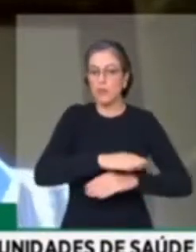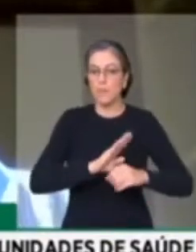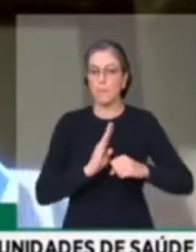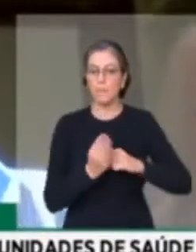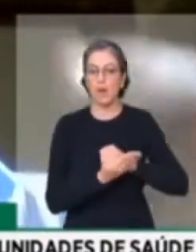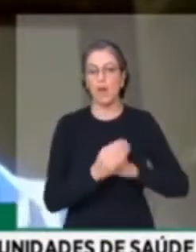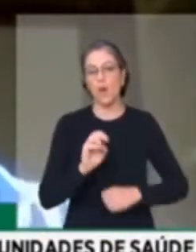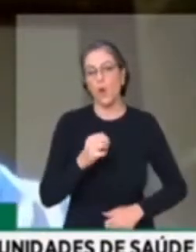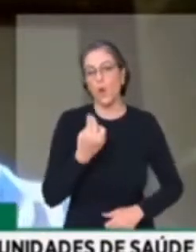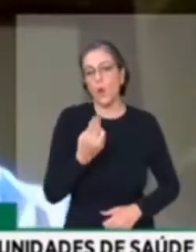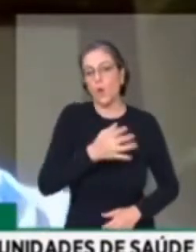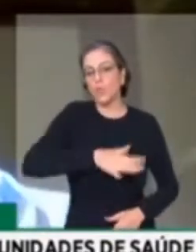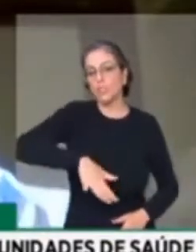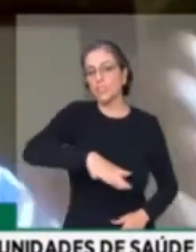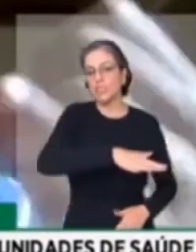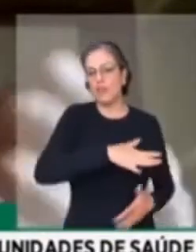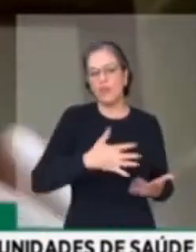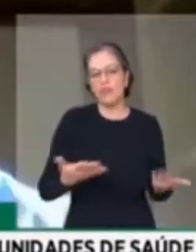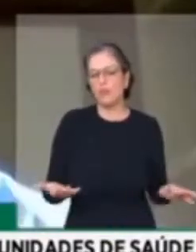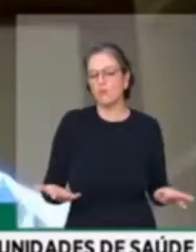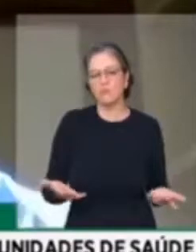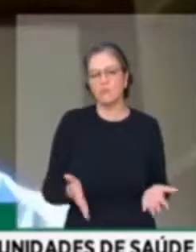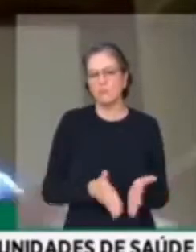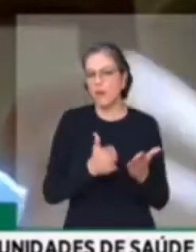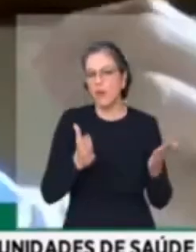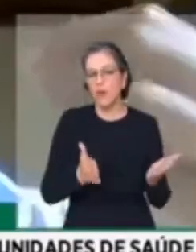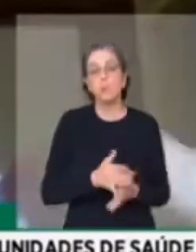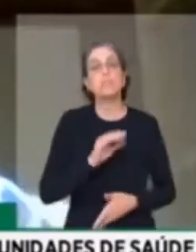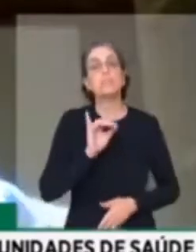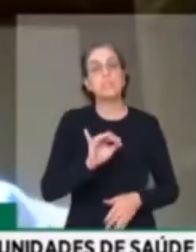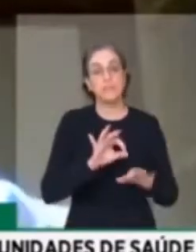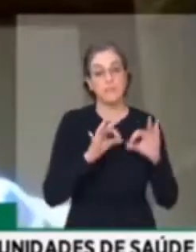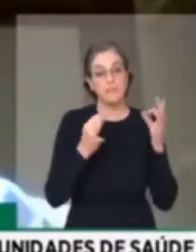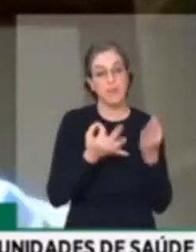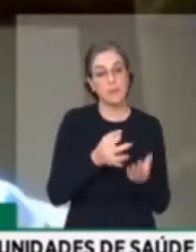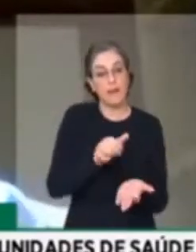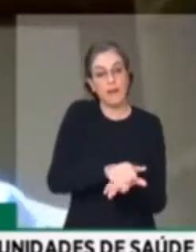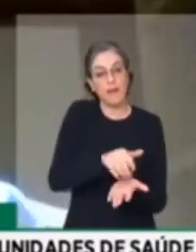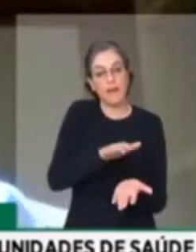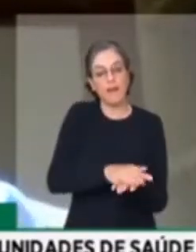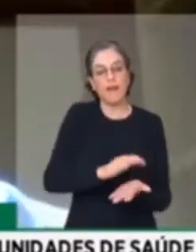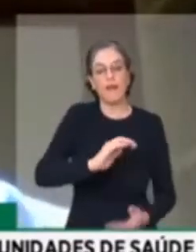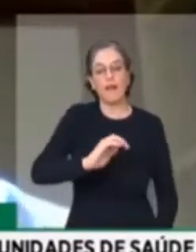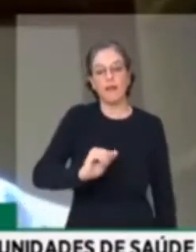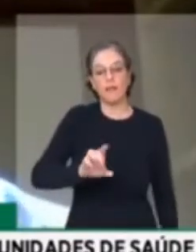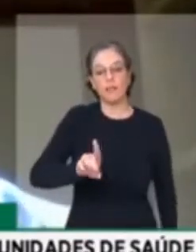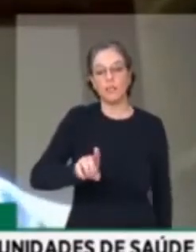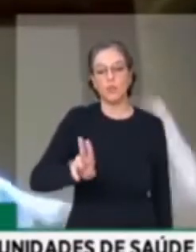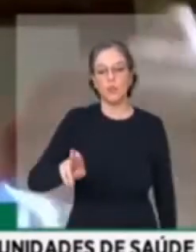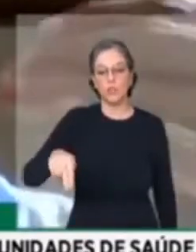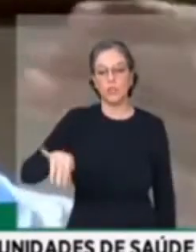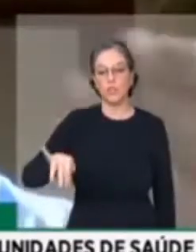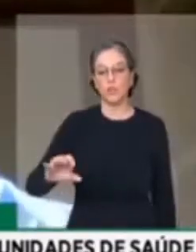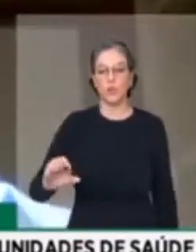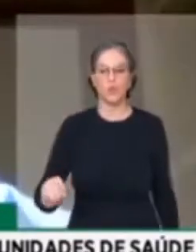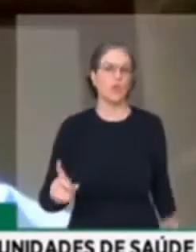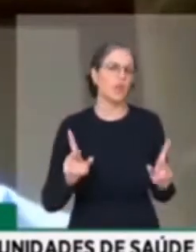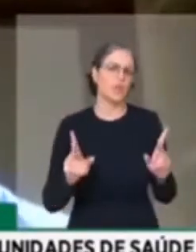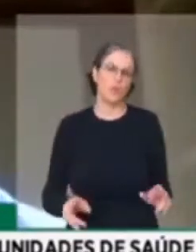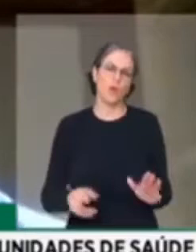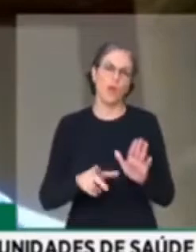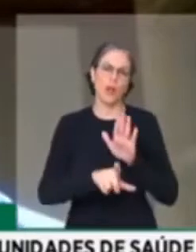certo? Para aquelas famílias cadastradas no CadÚnico, conforme a lei da tarifa social, que